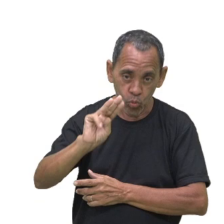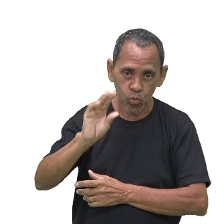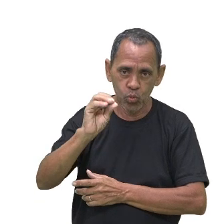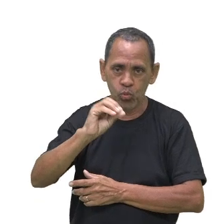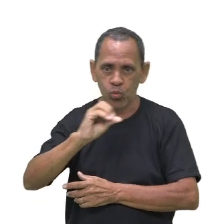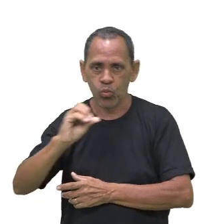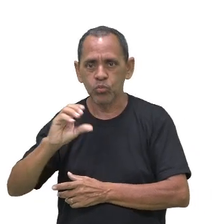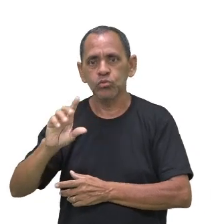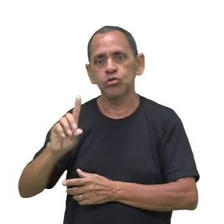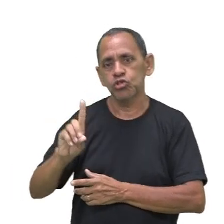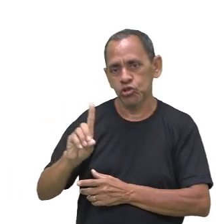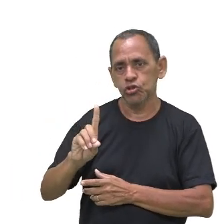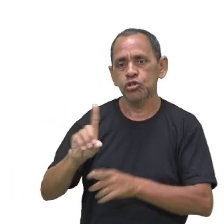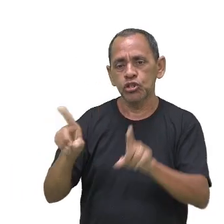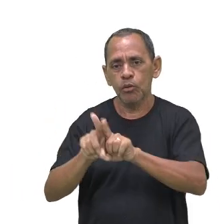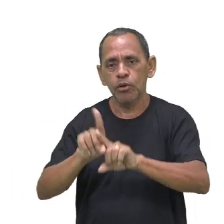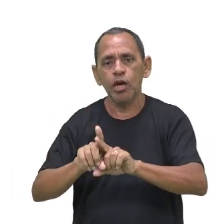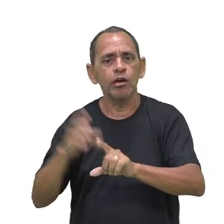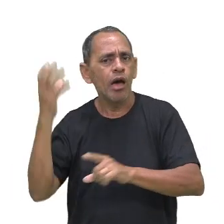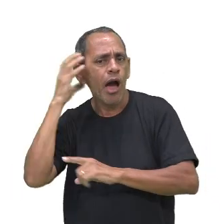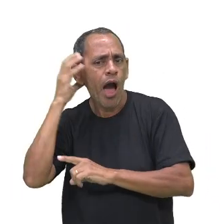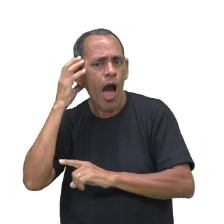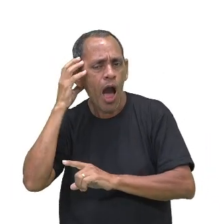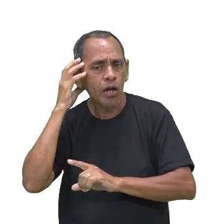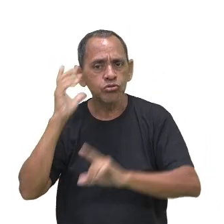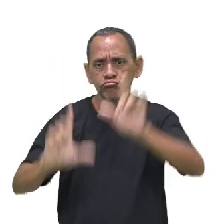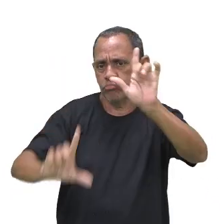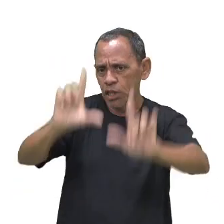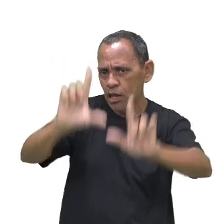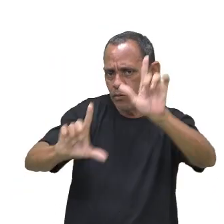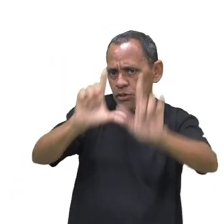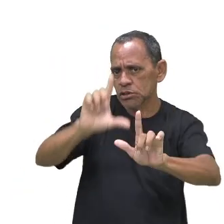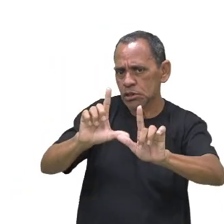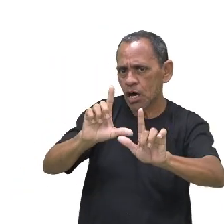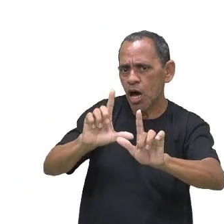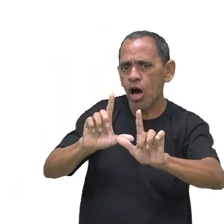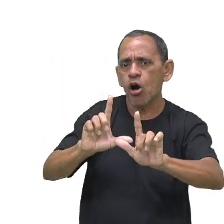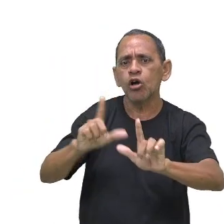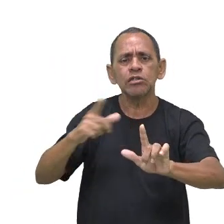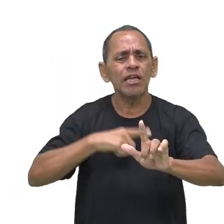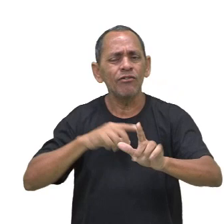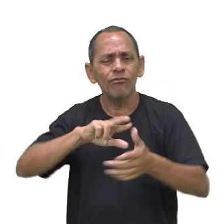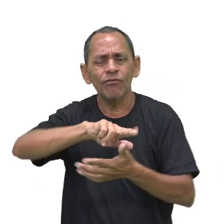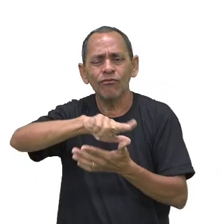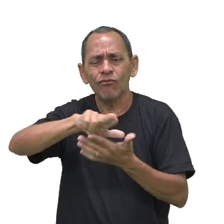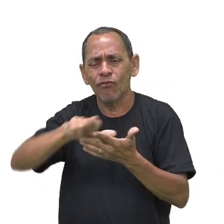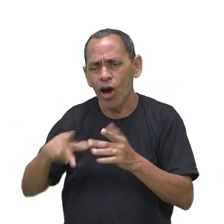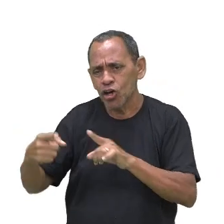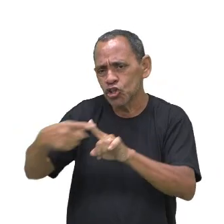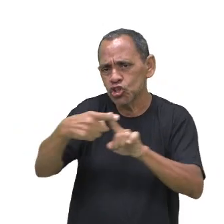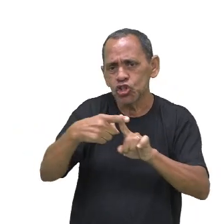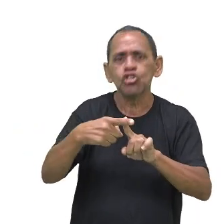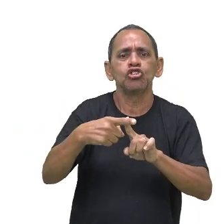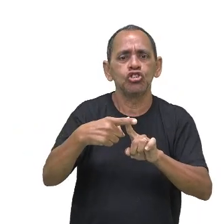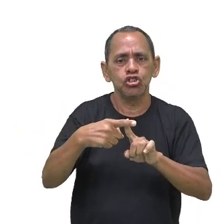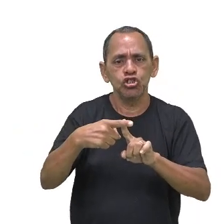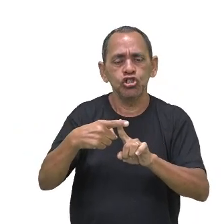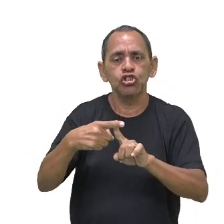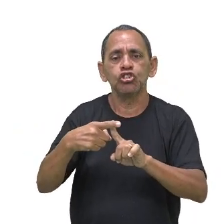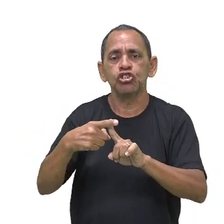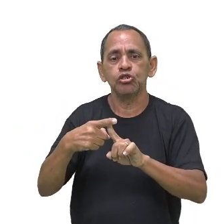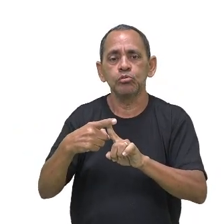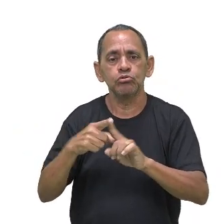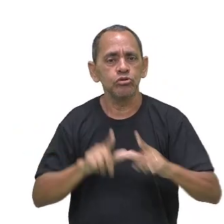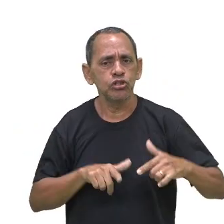música, inclui também todos os tipos de diversão e ao vivo como